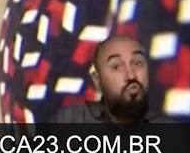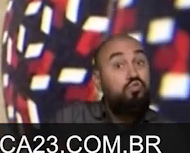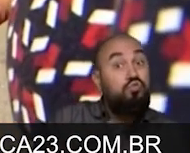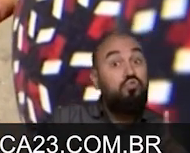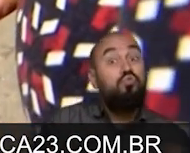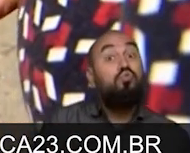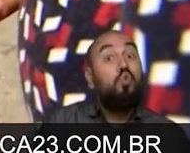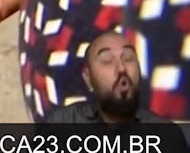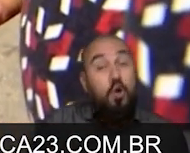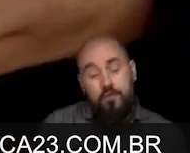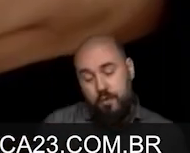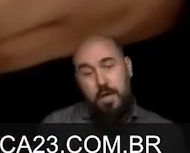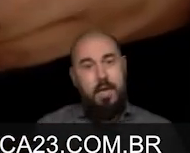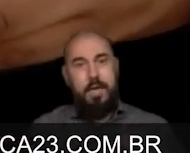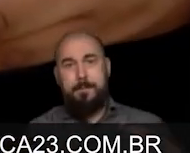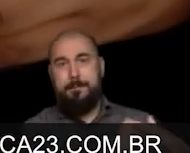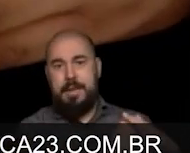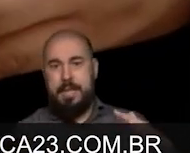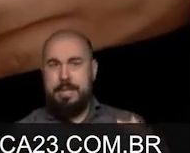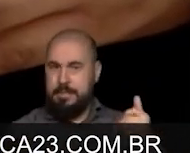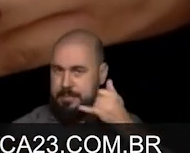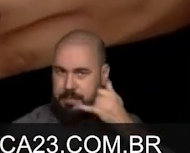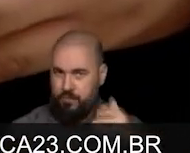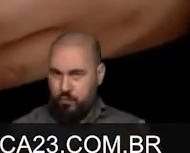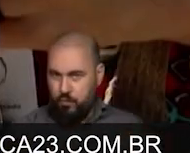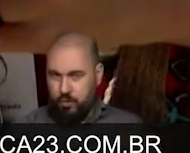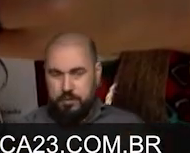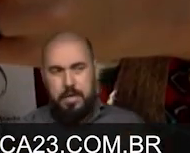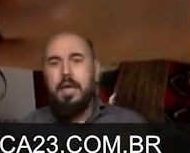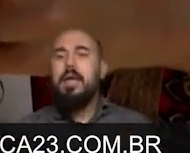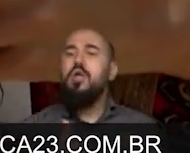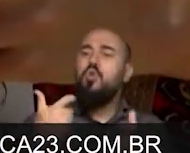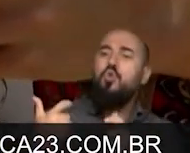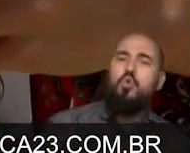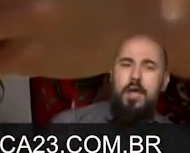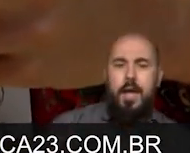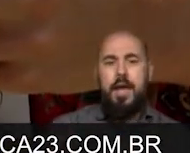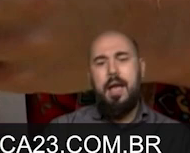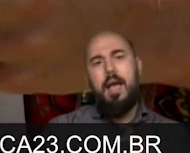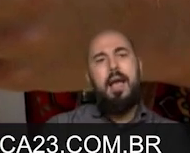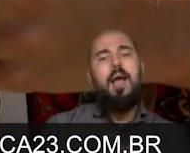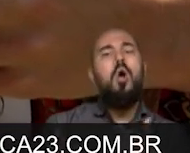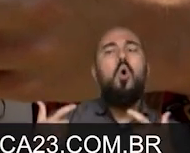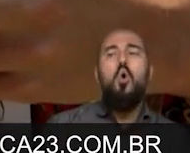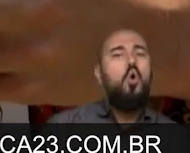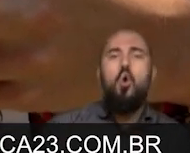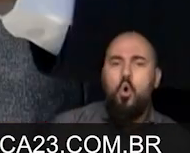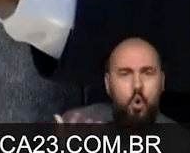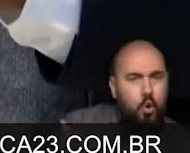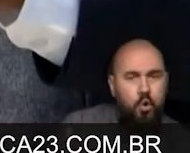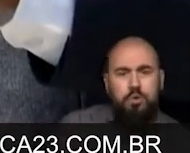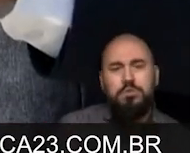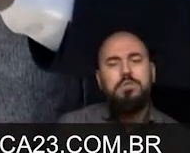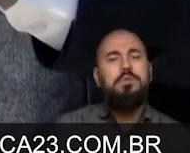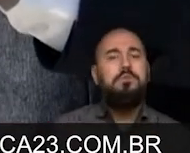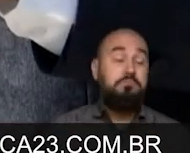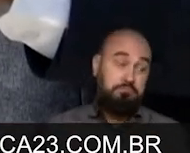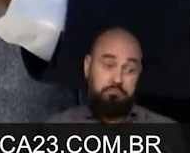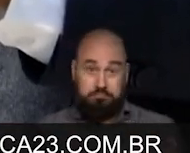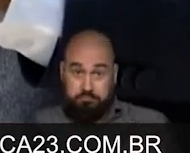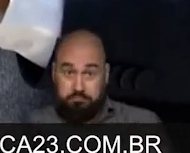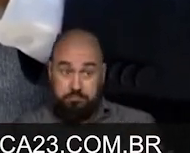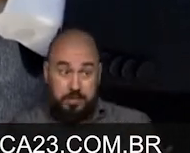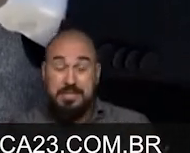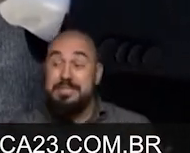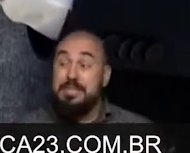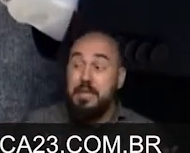as empresas de telefonia informam, né, em qual local e aparelho, né, uma nova conta foi criada e caso haja um registro de